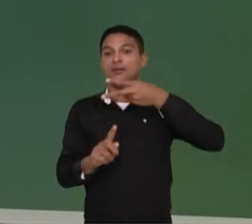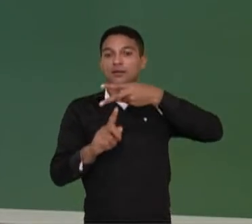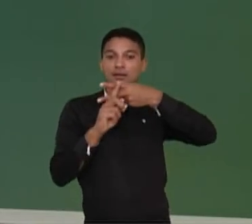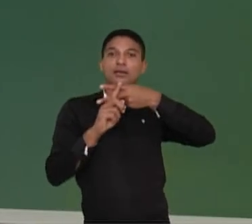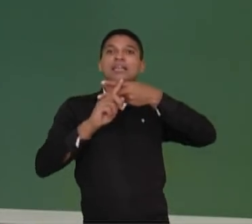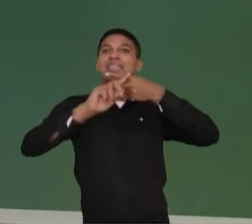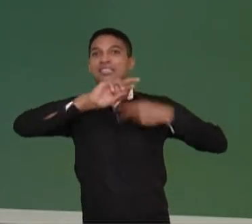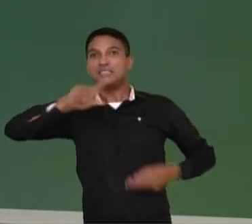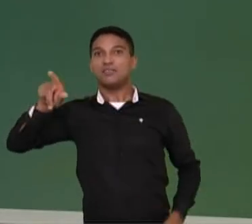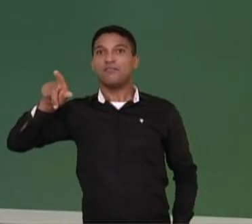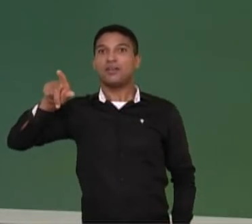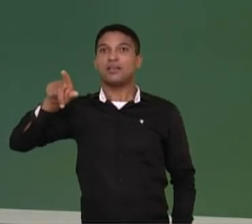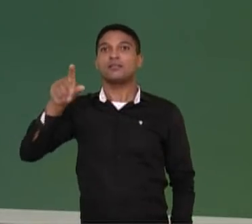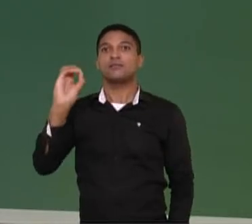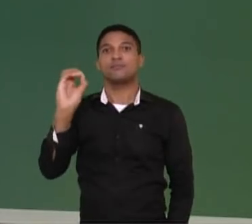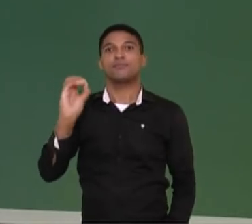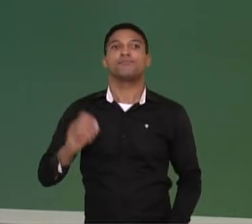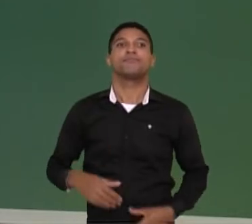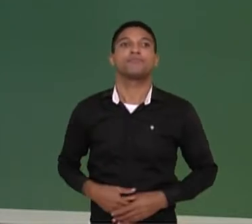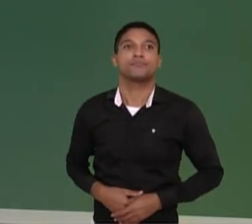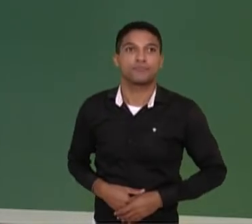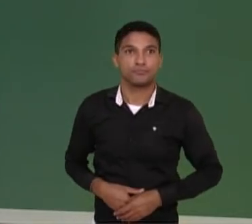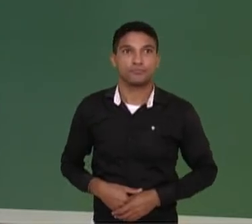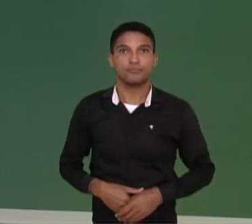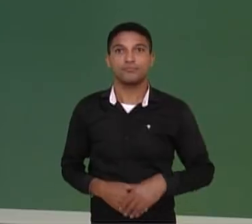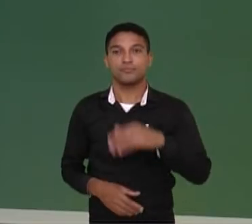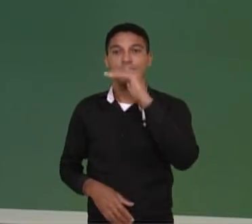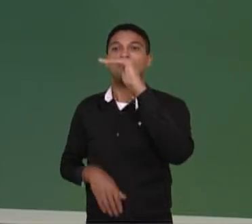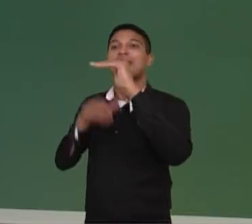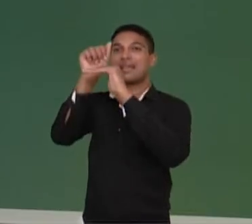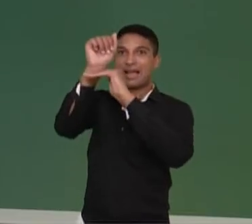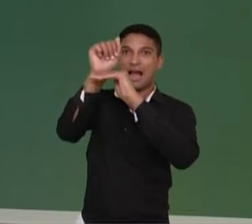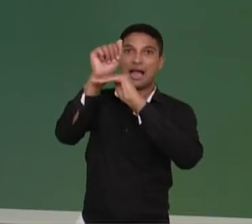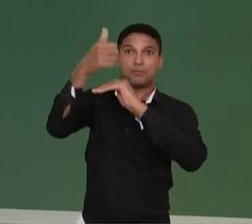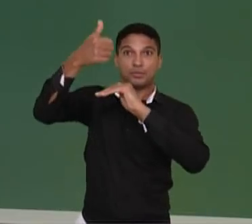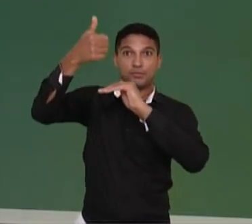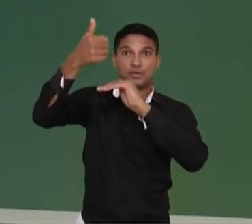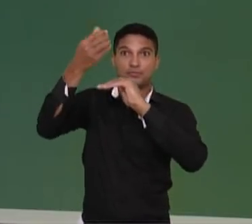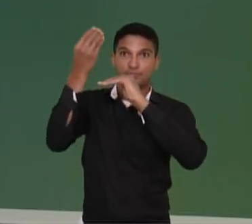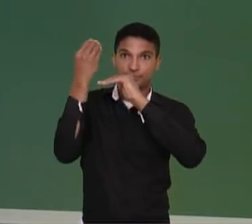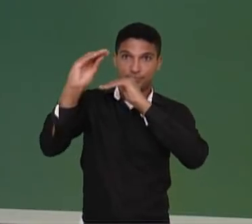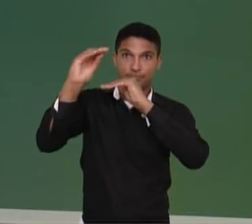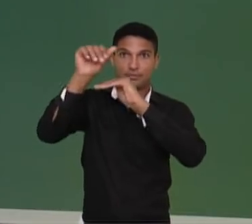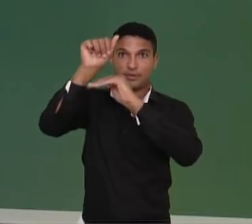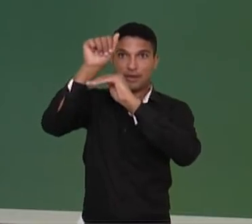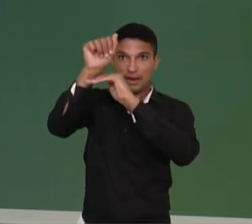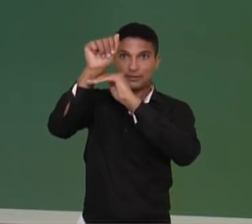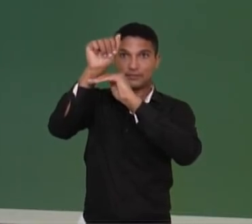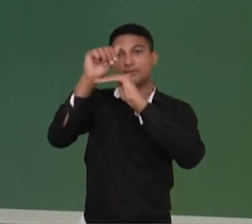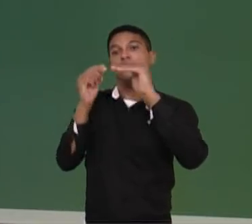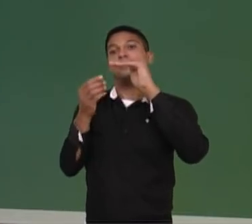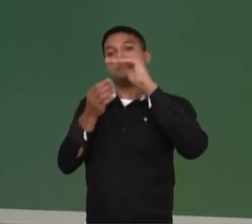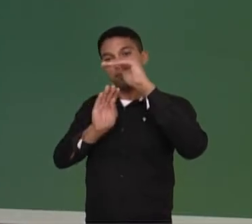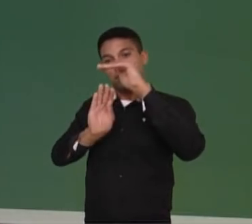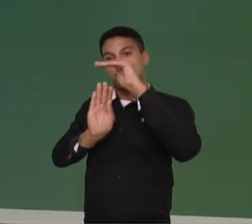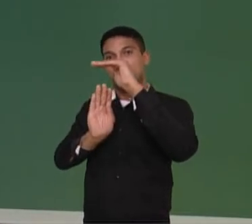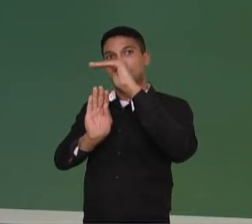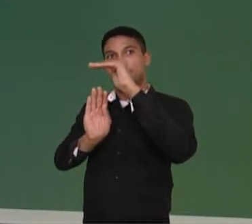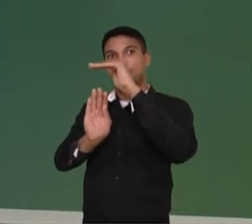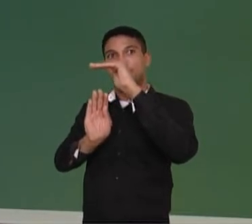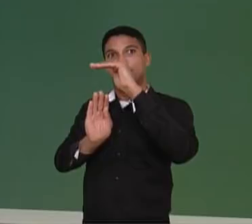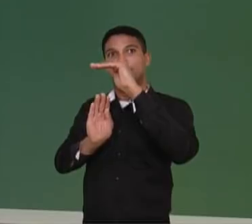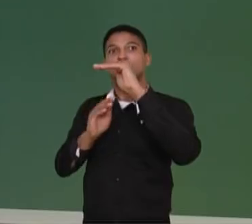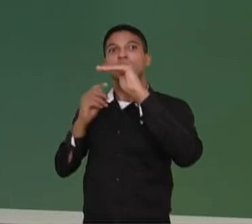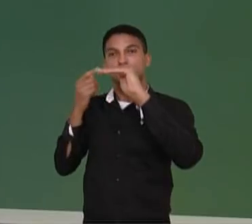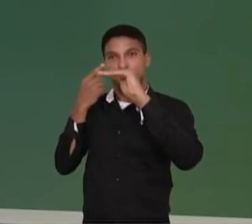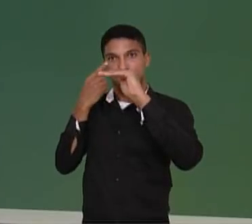Nessa ordem, porque A primeiro e B em segundo, então o A vai em cima e o B vai embaixo, é o quociente A